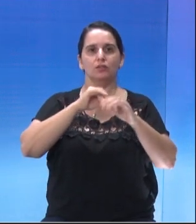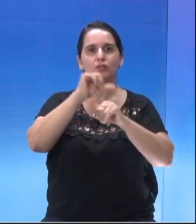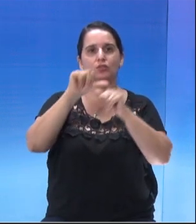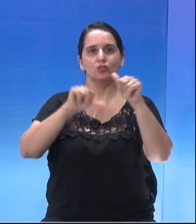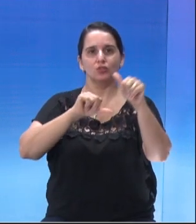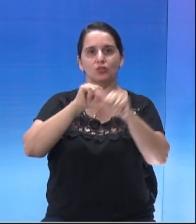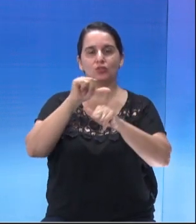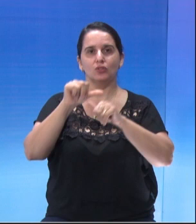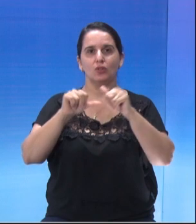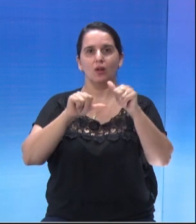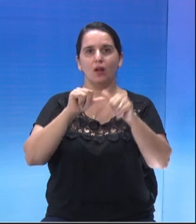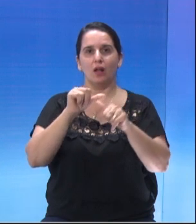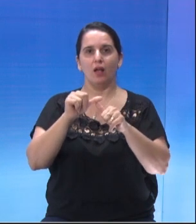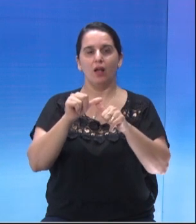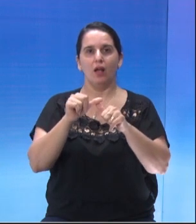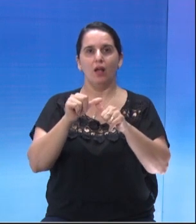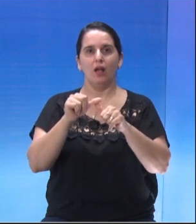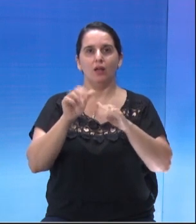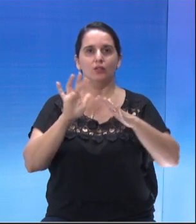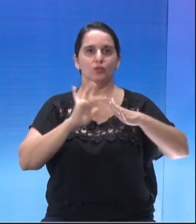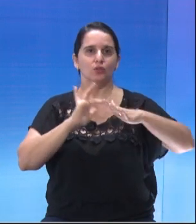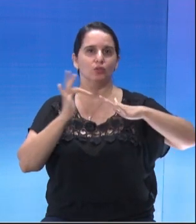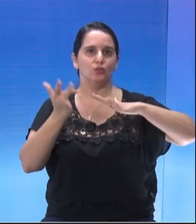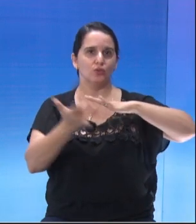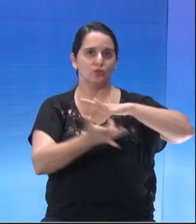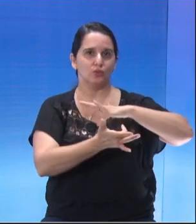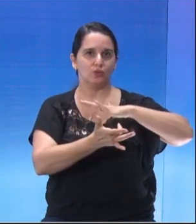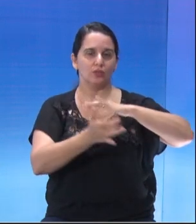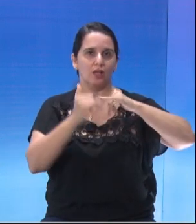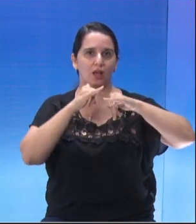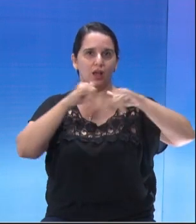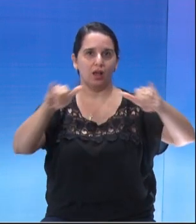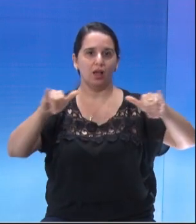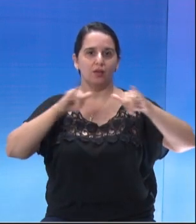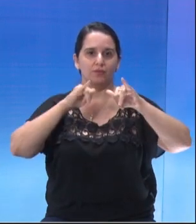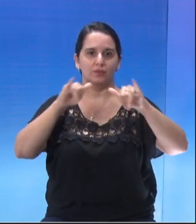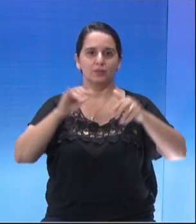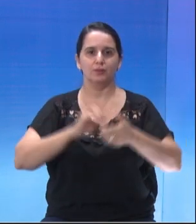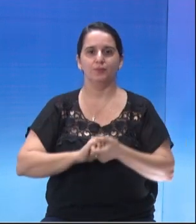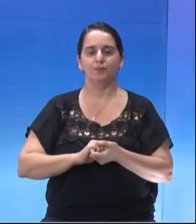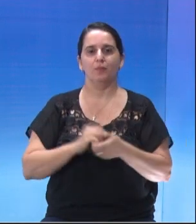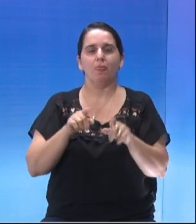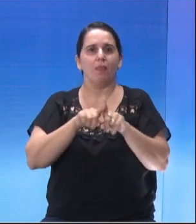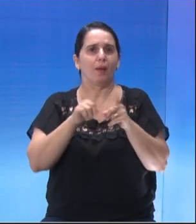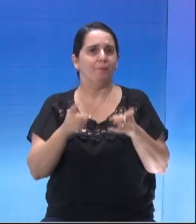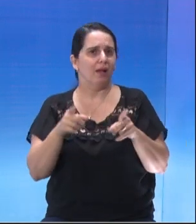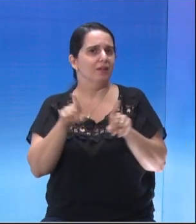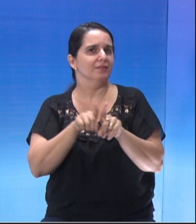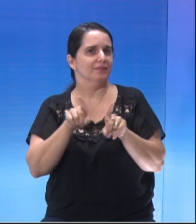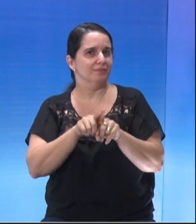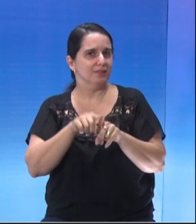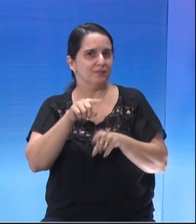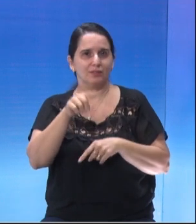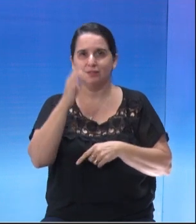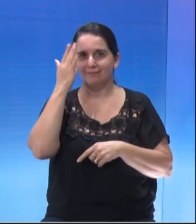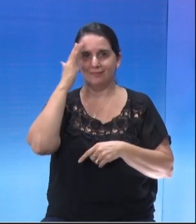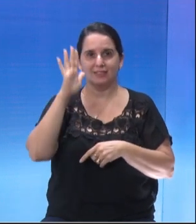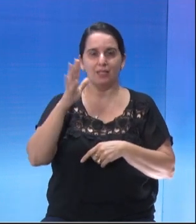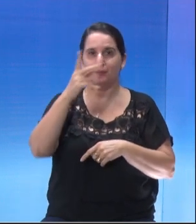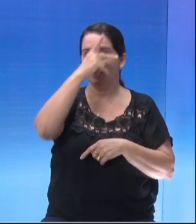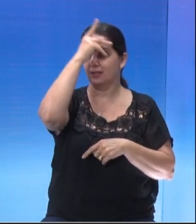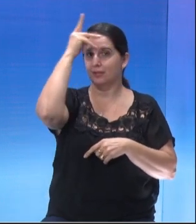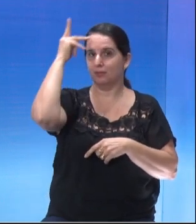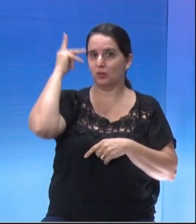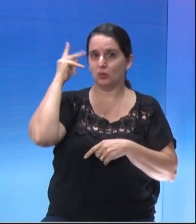com a imensa carga de informações. Mas o que você talvez não saiba é que os seres